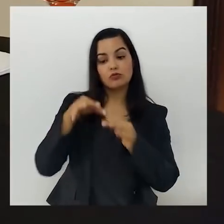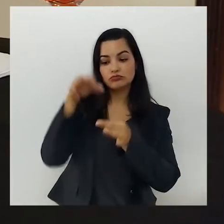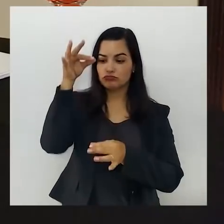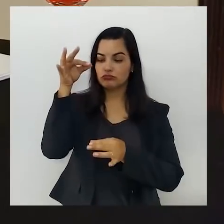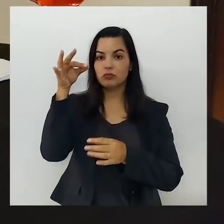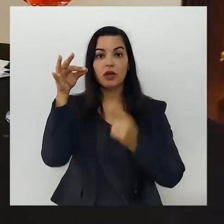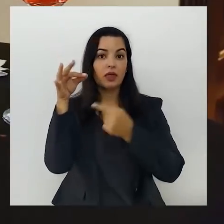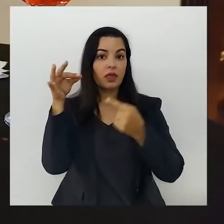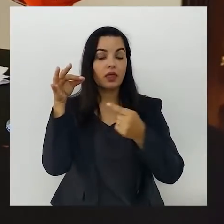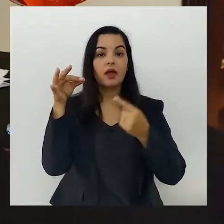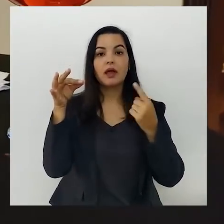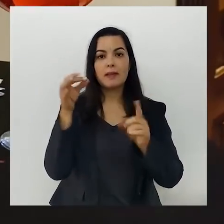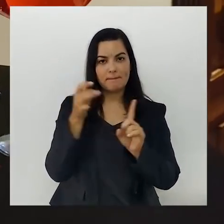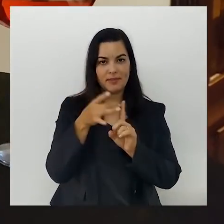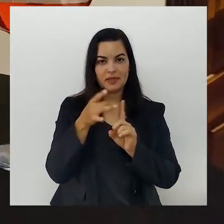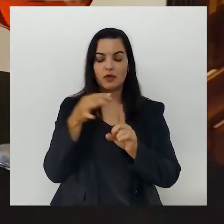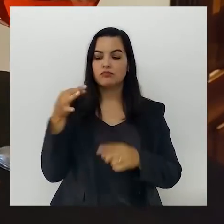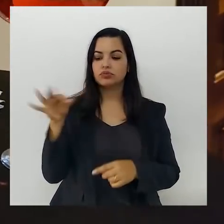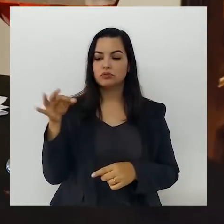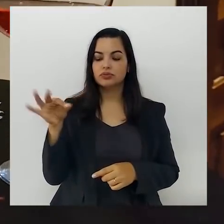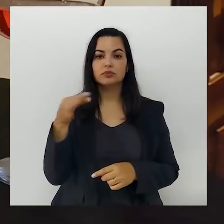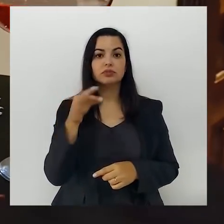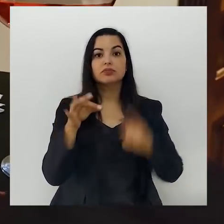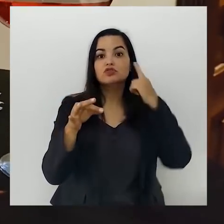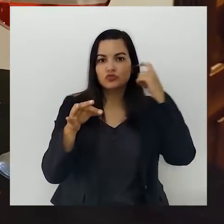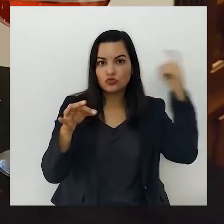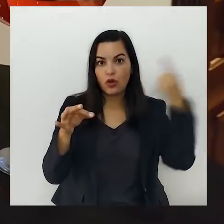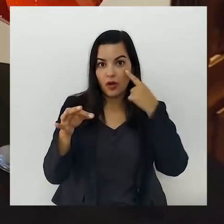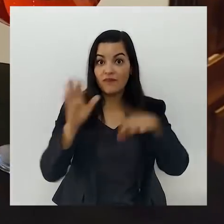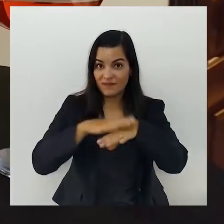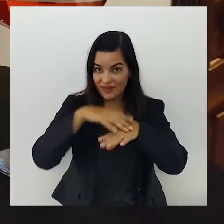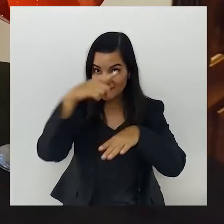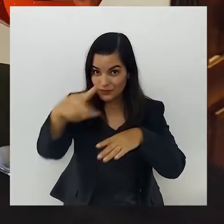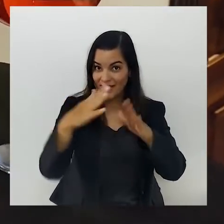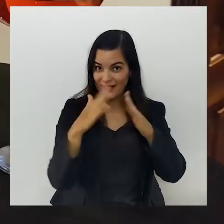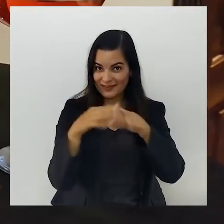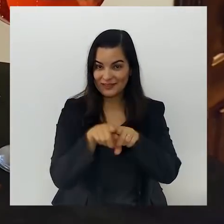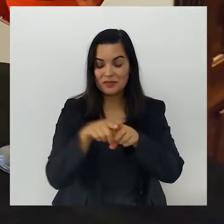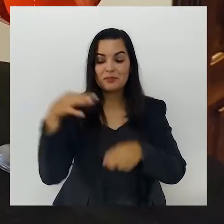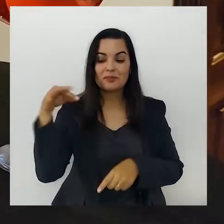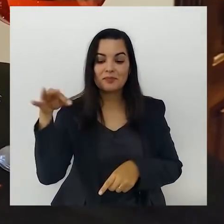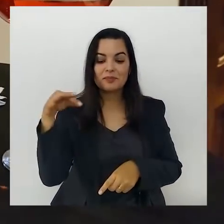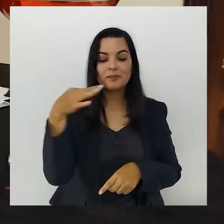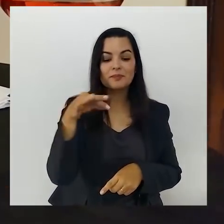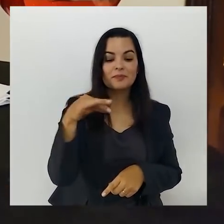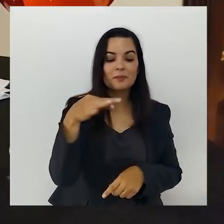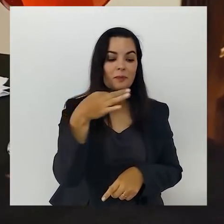aqui, e vocês vão escutar os sons, tá? Façam aí na casa de vocês também.